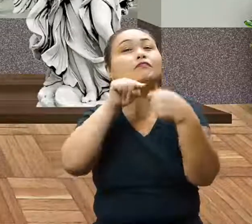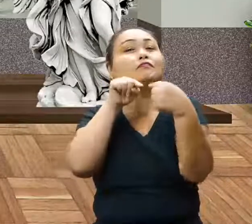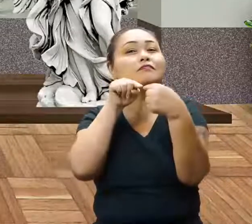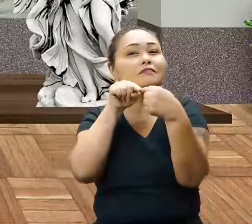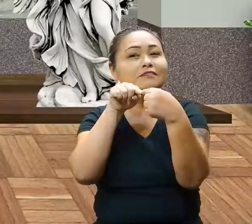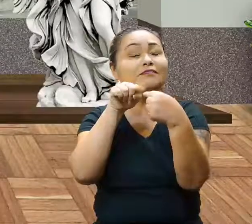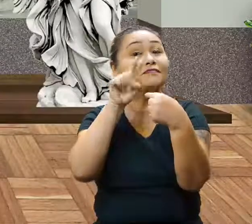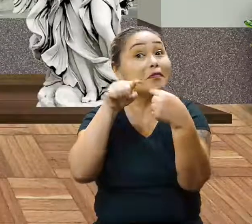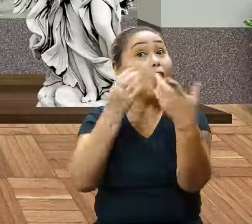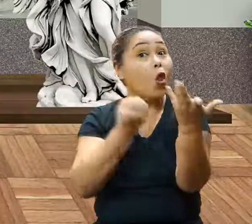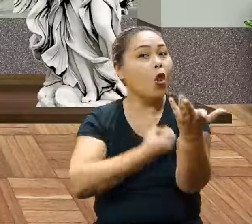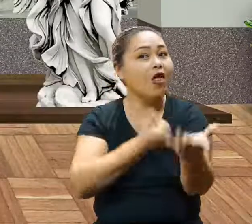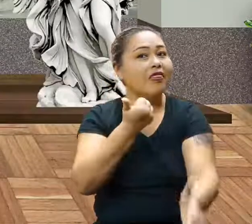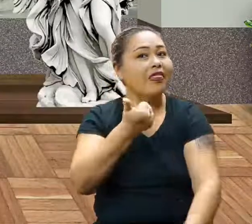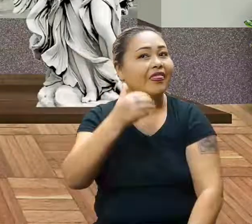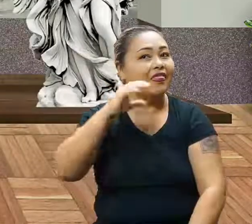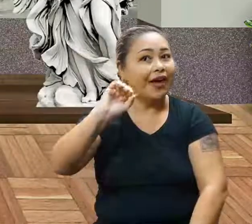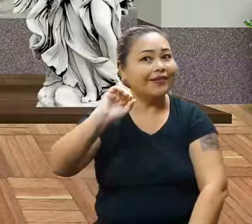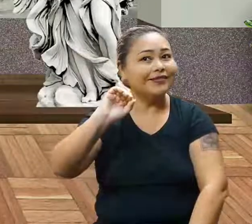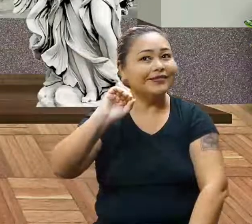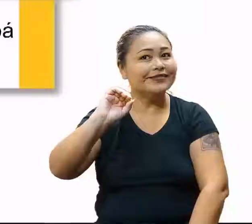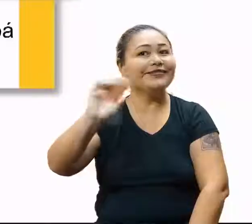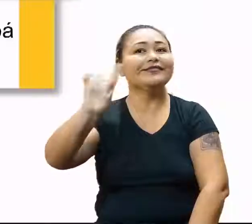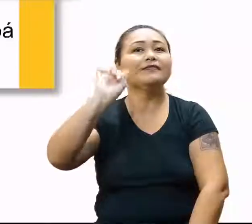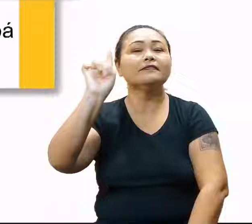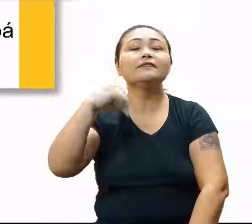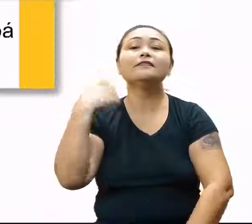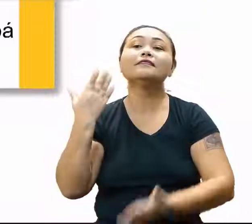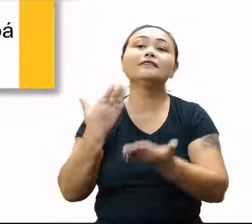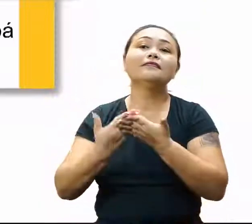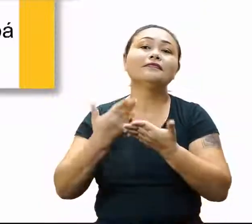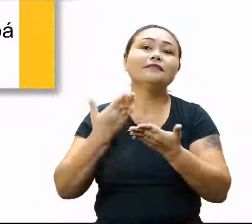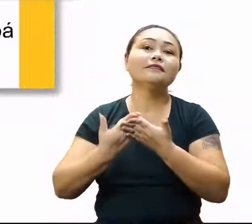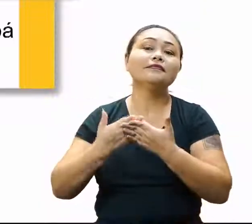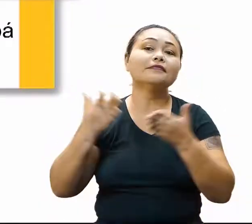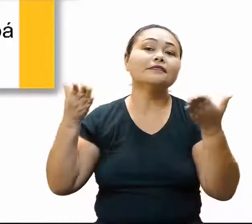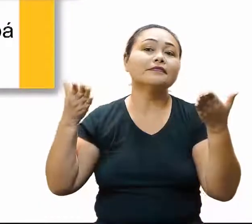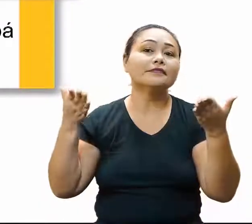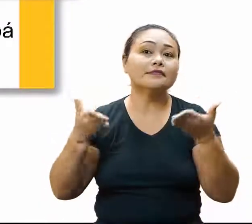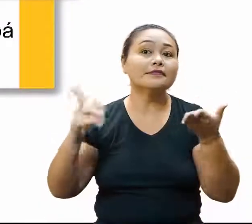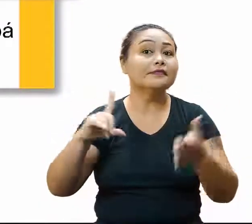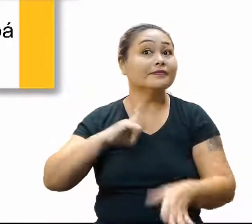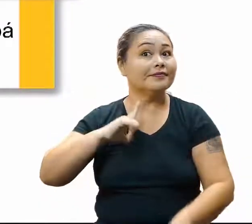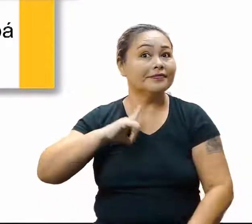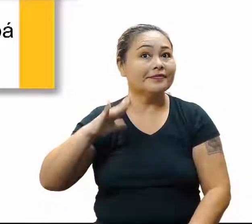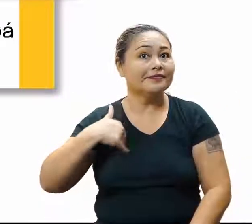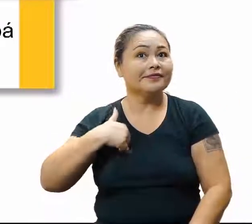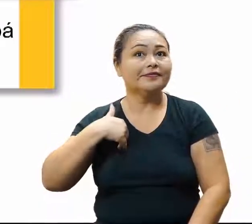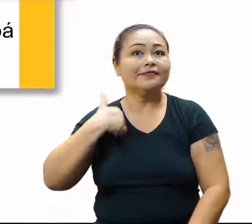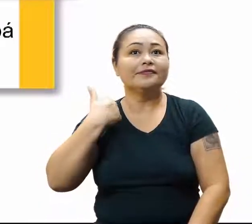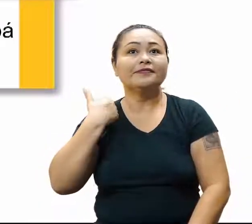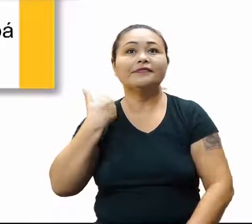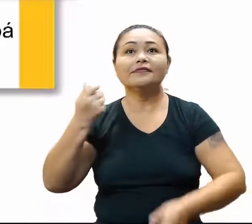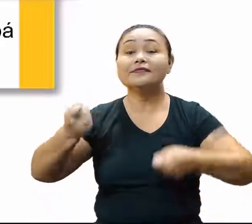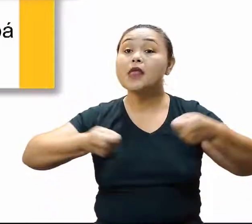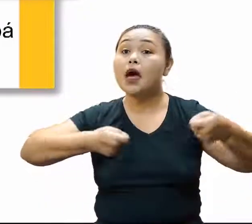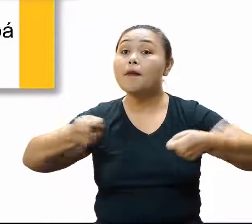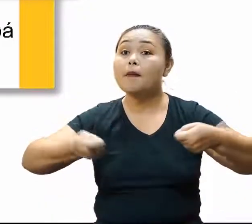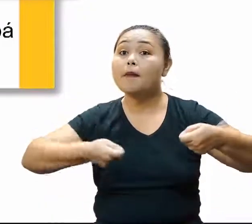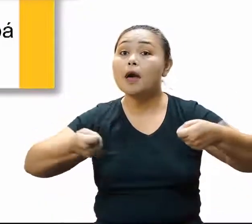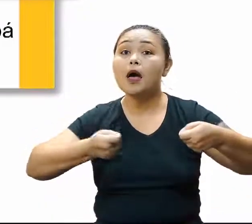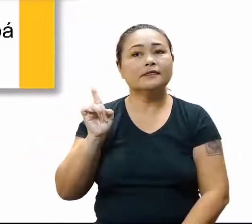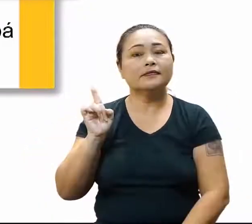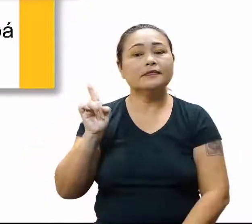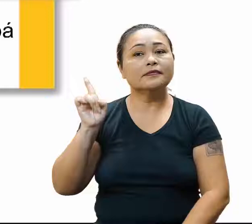10, tá certo? Então, vejamos a aula de hoje. O que nós temos? Veja aí, a mineração no Vale